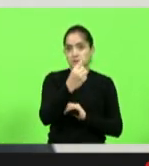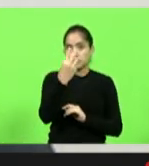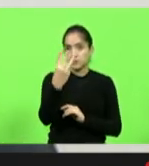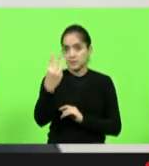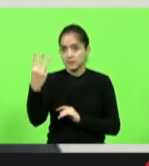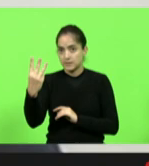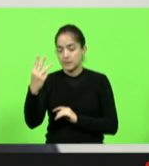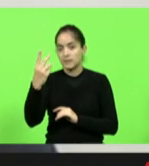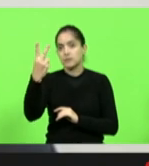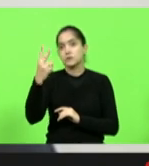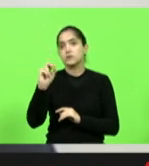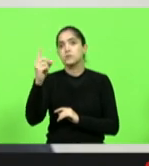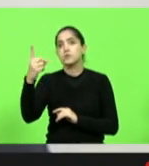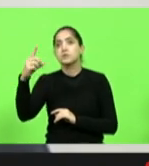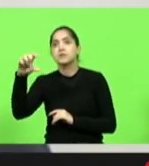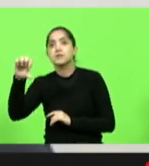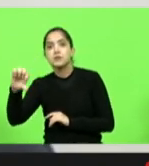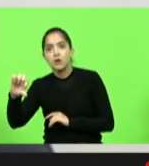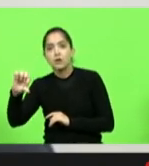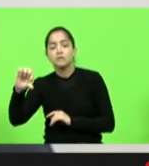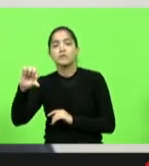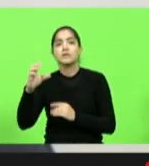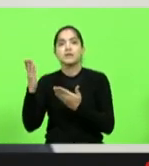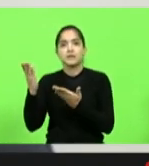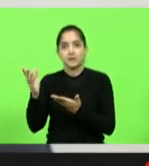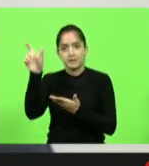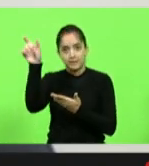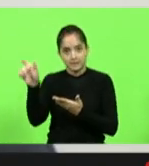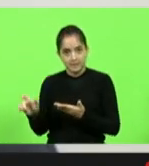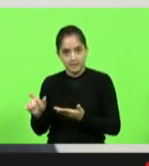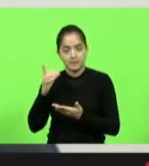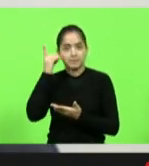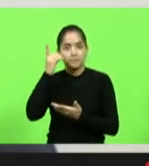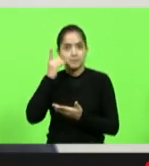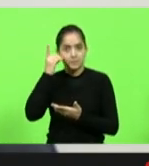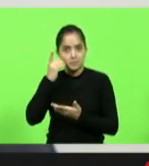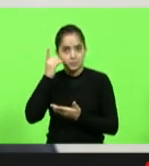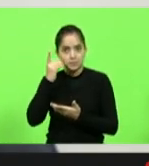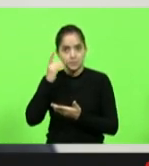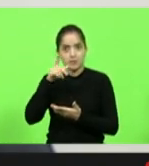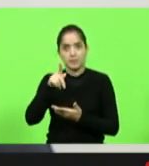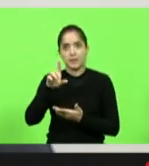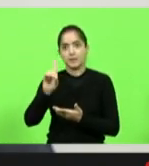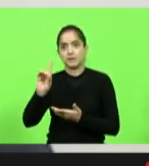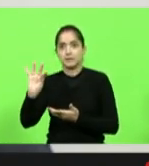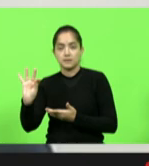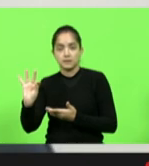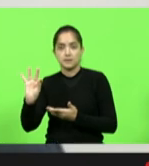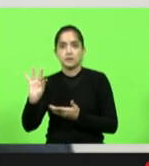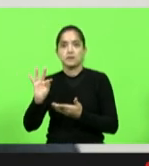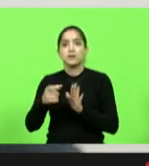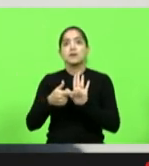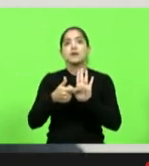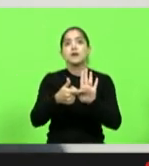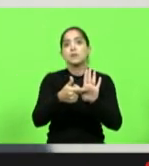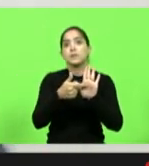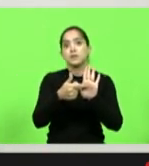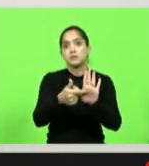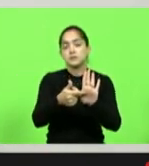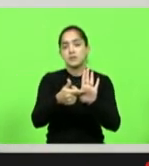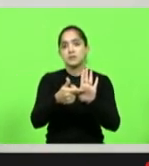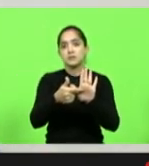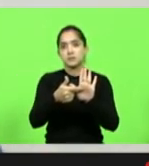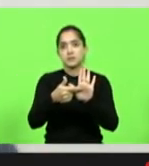2019, essa deputada catarinense do PDT, né, que apresenta, então, um projeto daí já